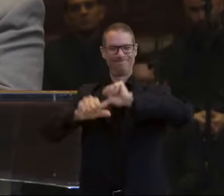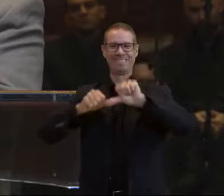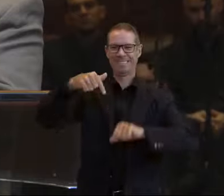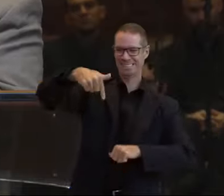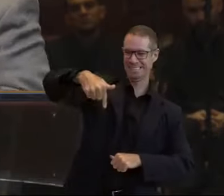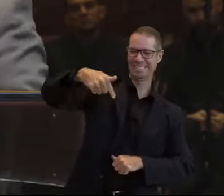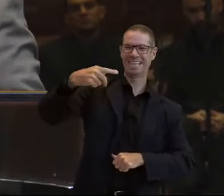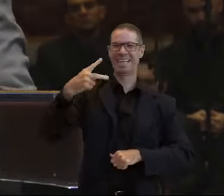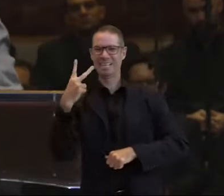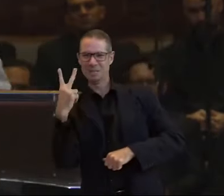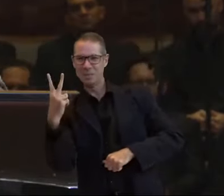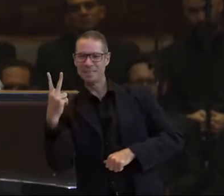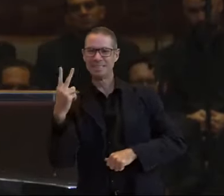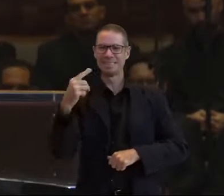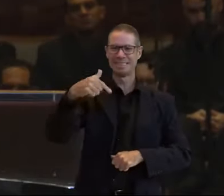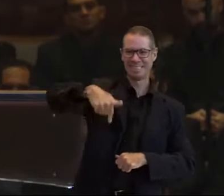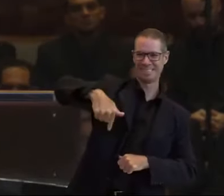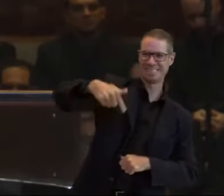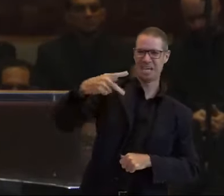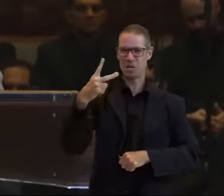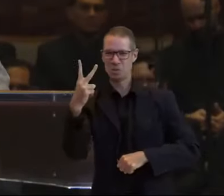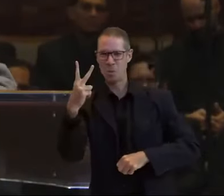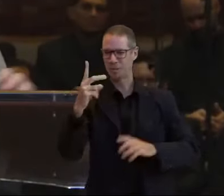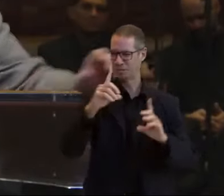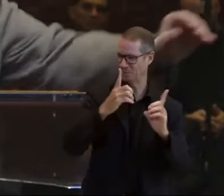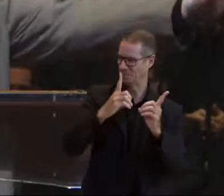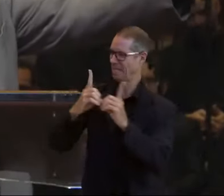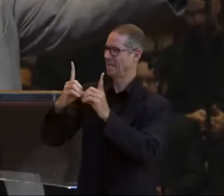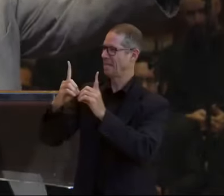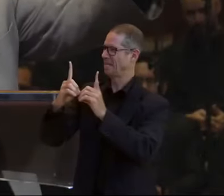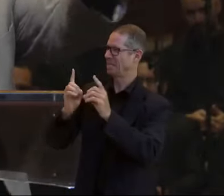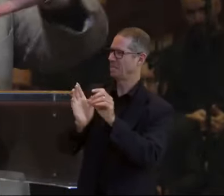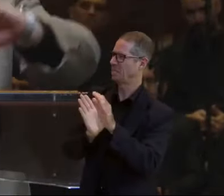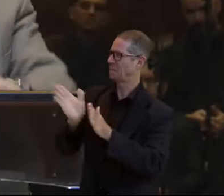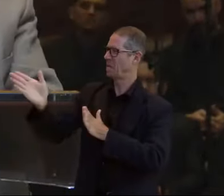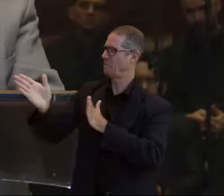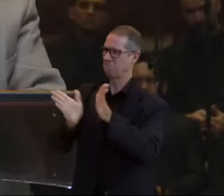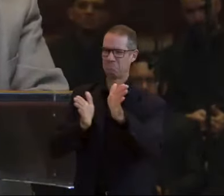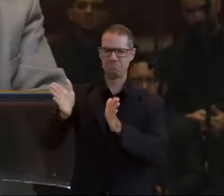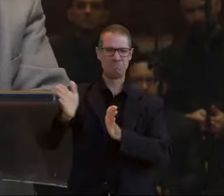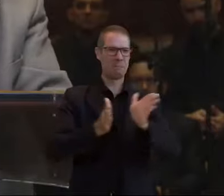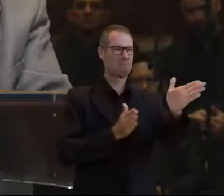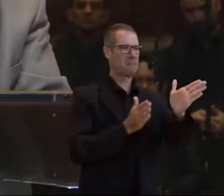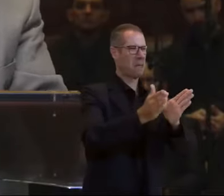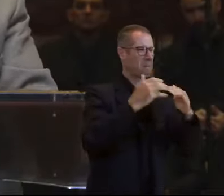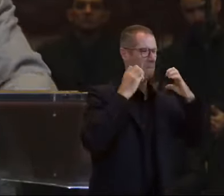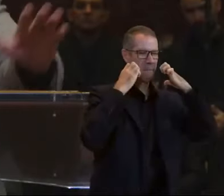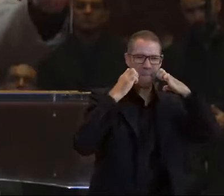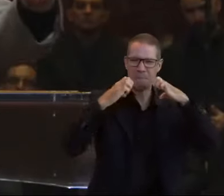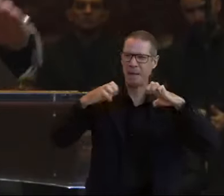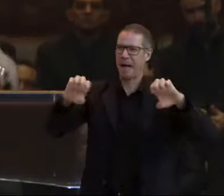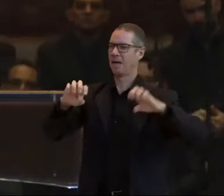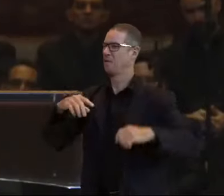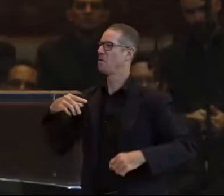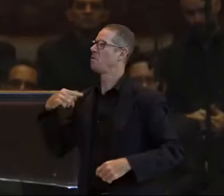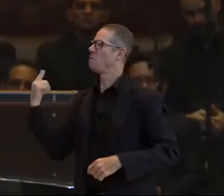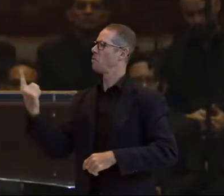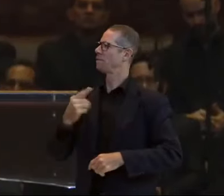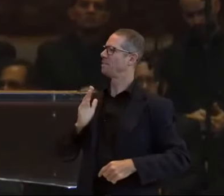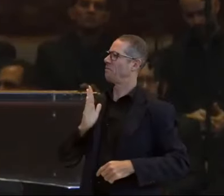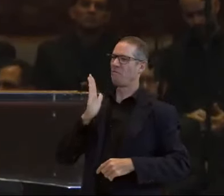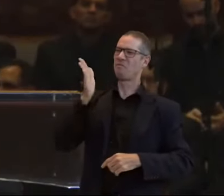72. E os 72 saem para as vilas, para os lugares. E ele diz: olha, quando vocês forem